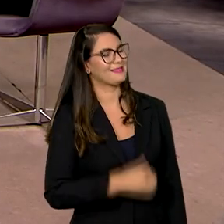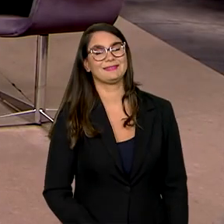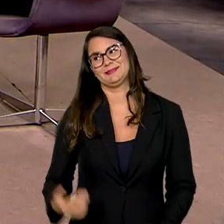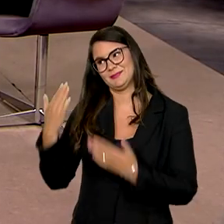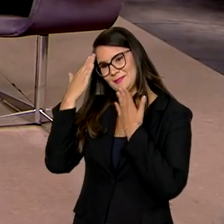Obrigado.